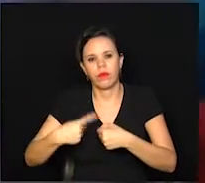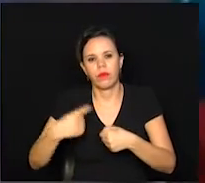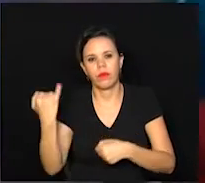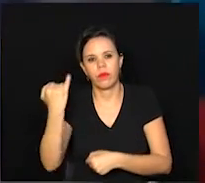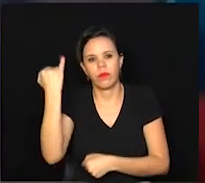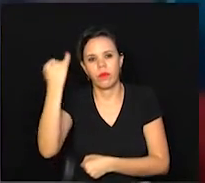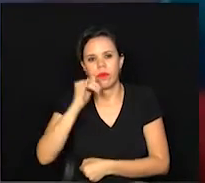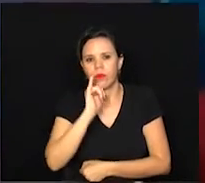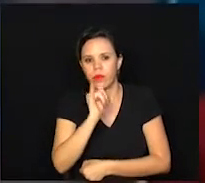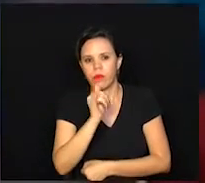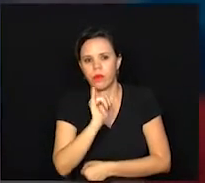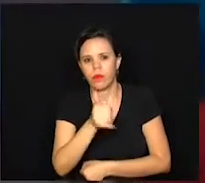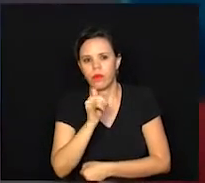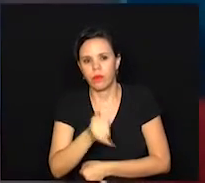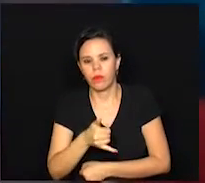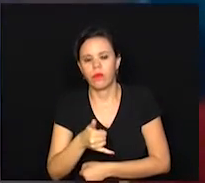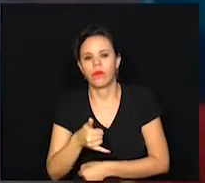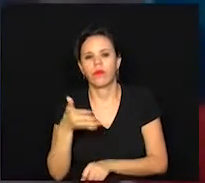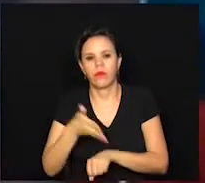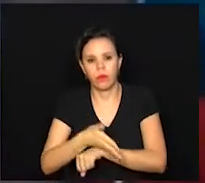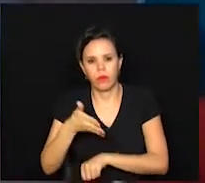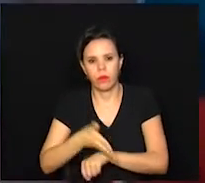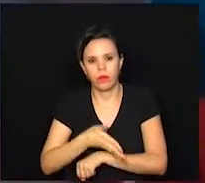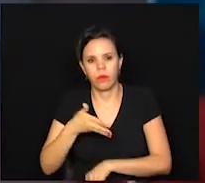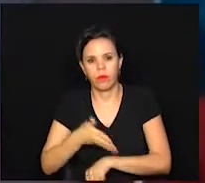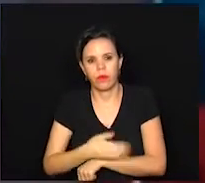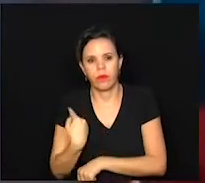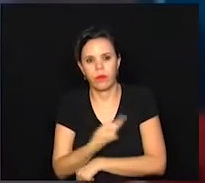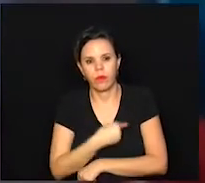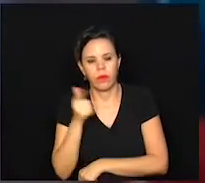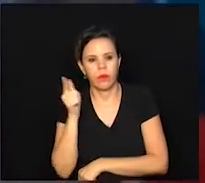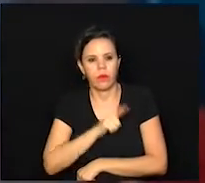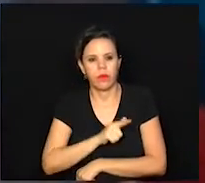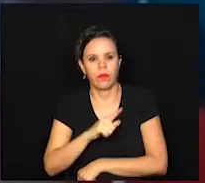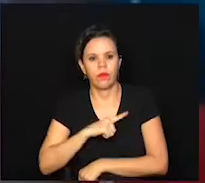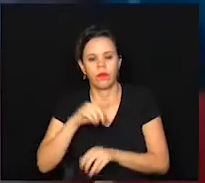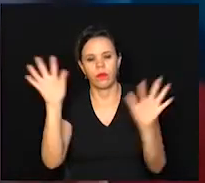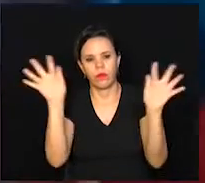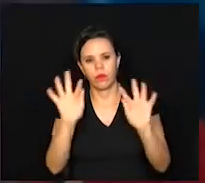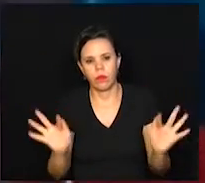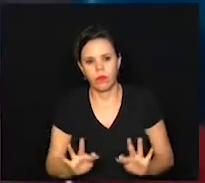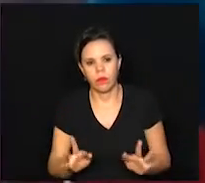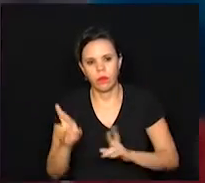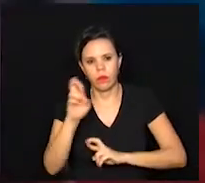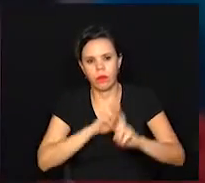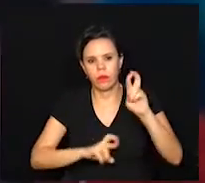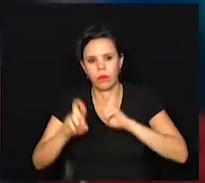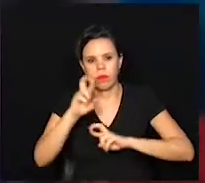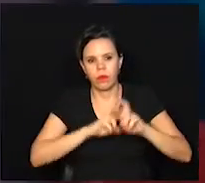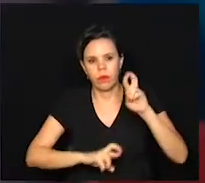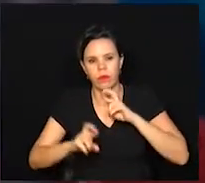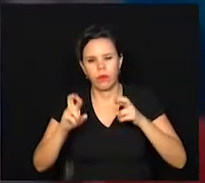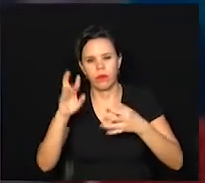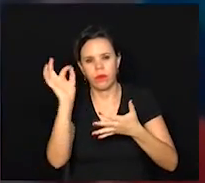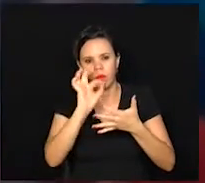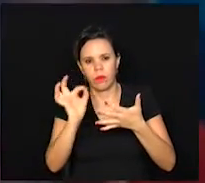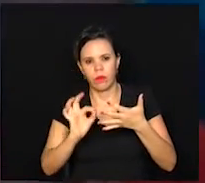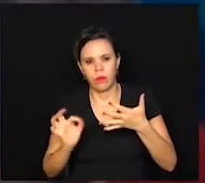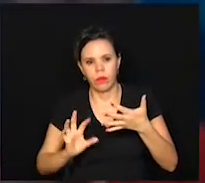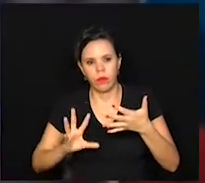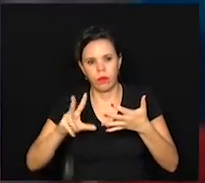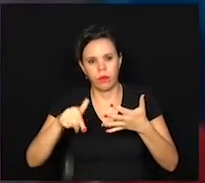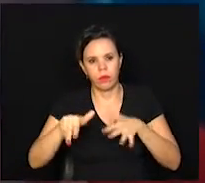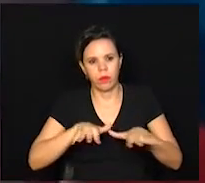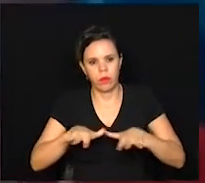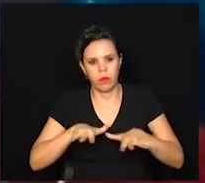importante dizer, foi com uma intensa participação e a gente conseguiu ter a felicidade de verificar que as questões, que todos aqueles